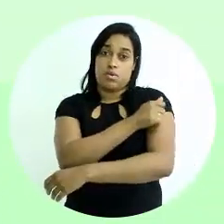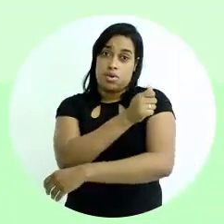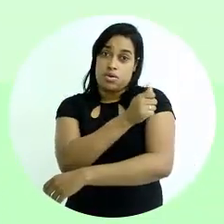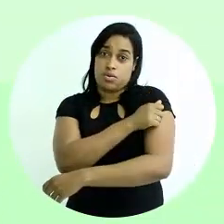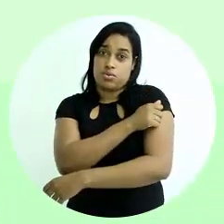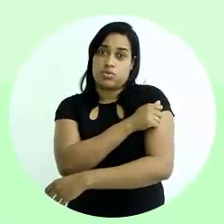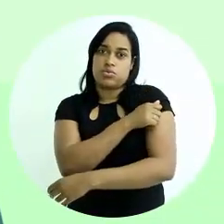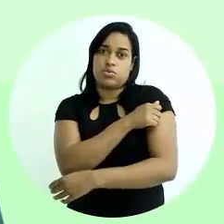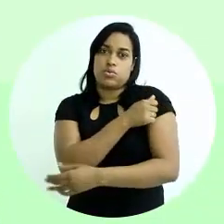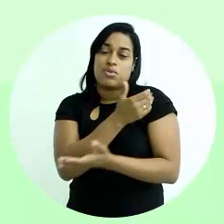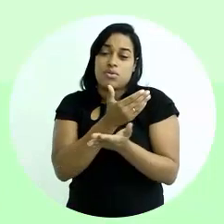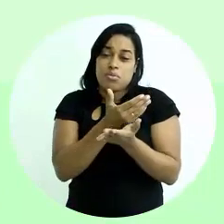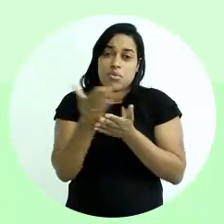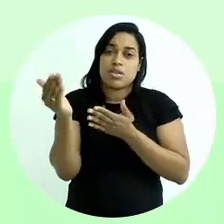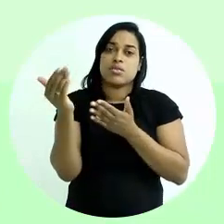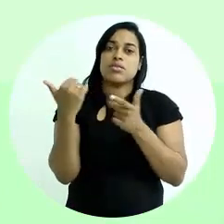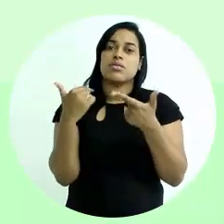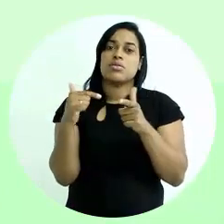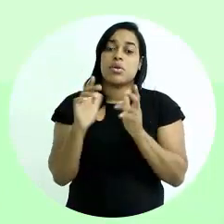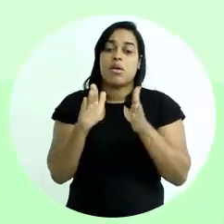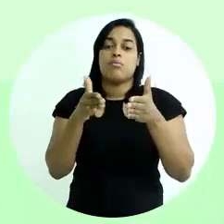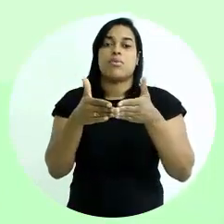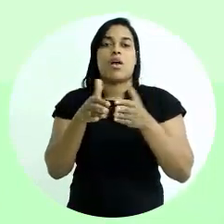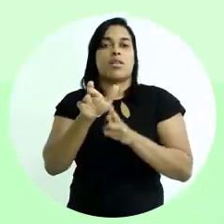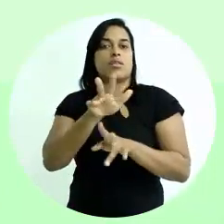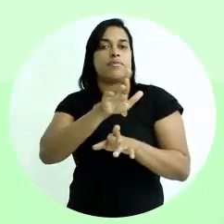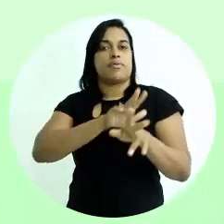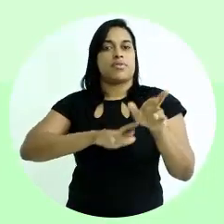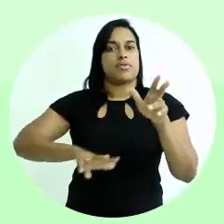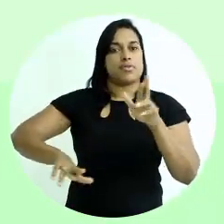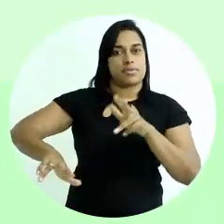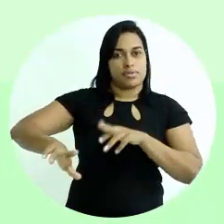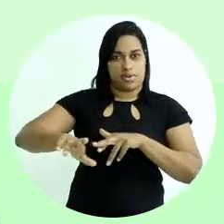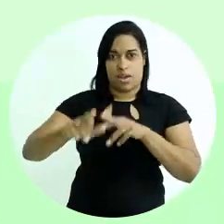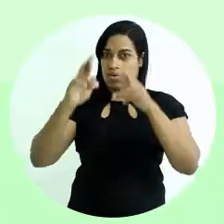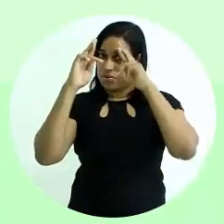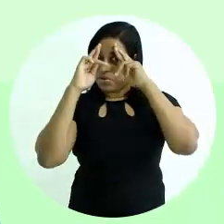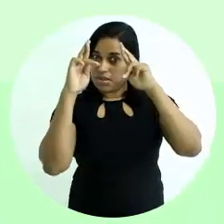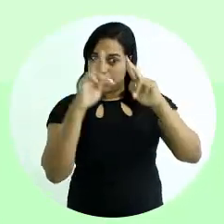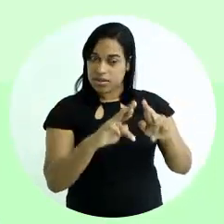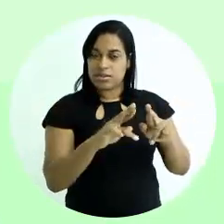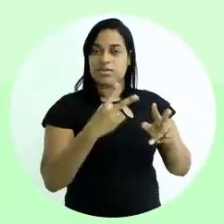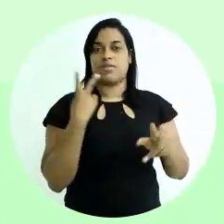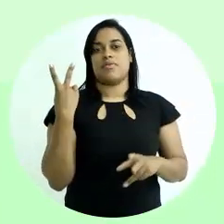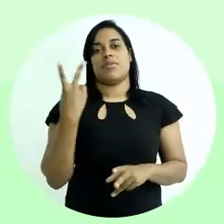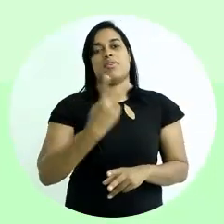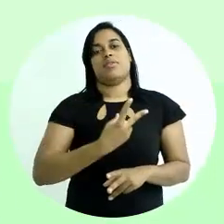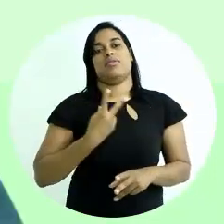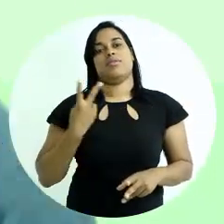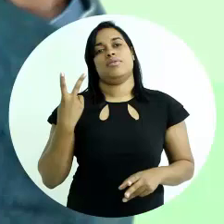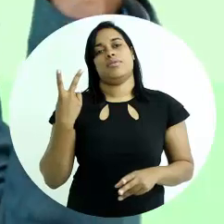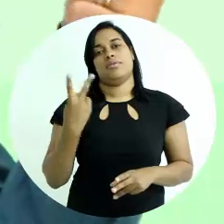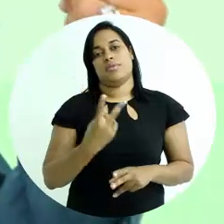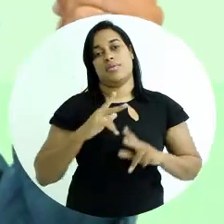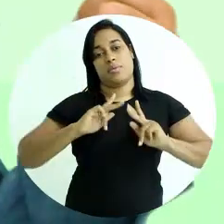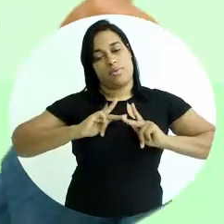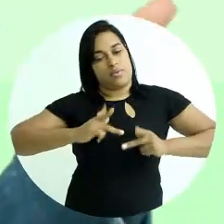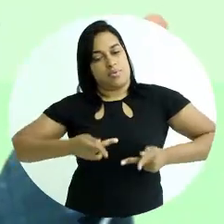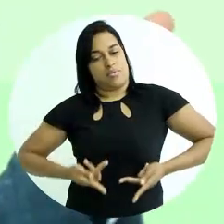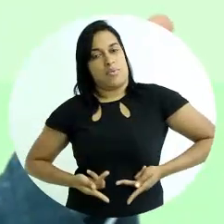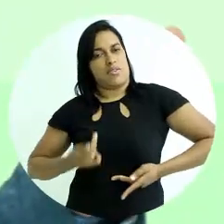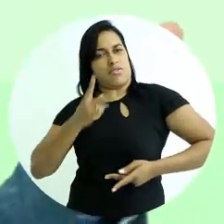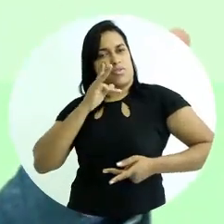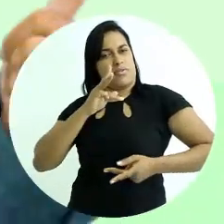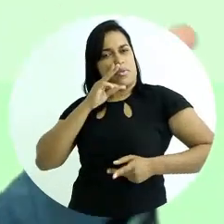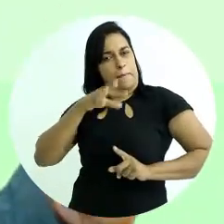o aluno desde cedo vai trabalhar com a diferença respeitando o que o que a gente viu na